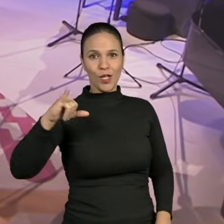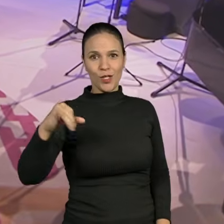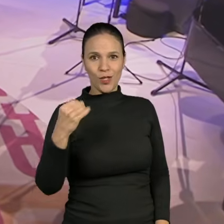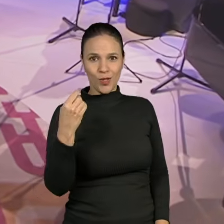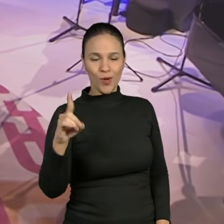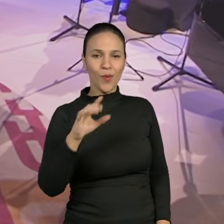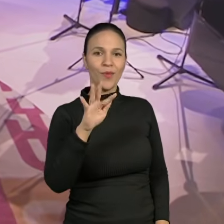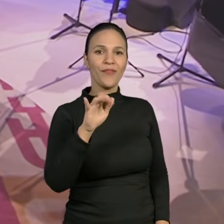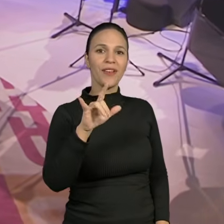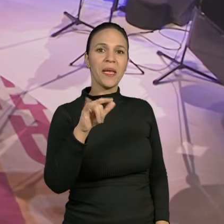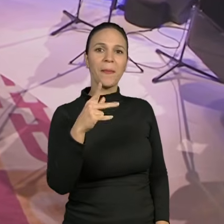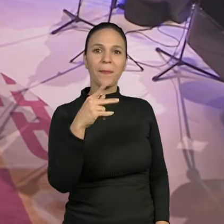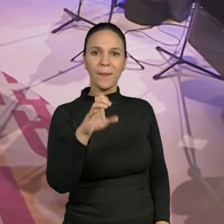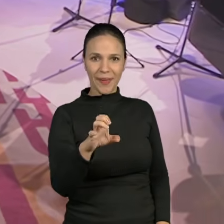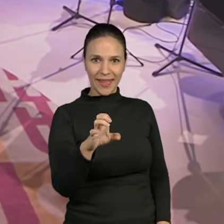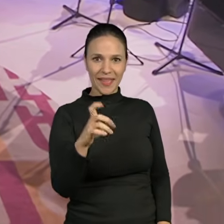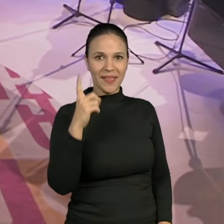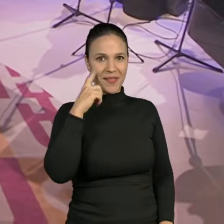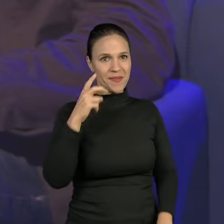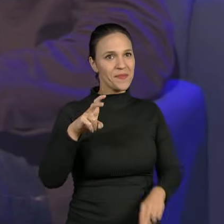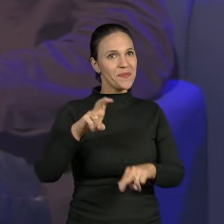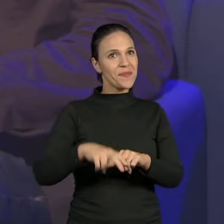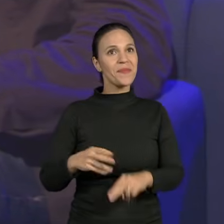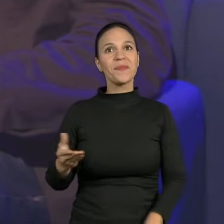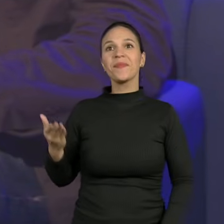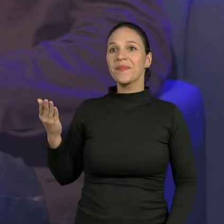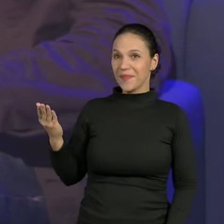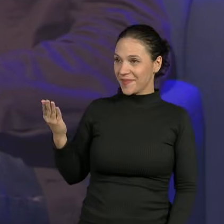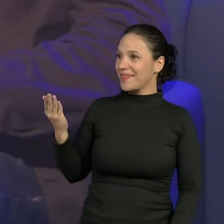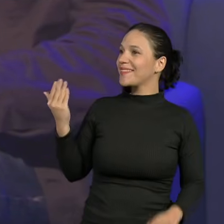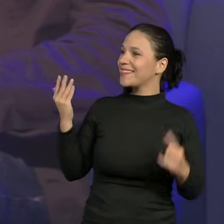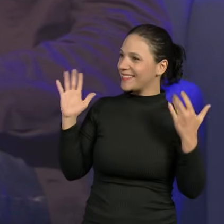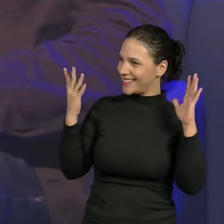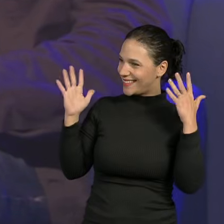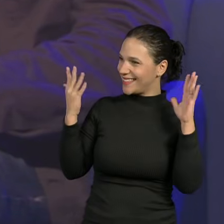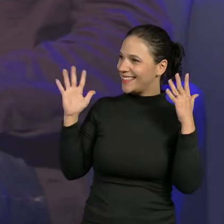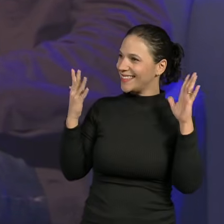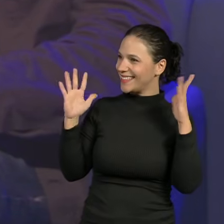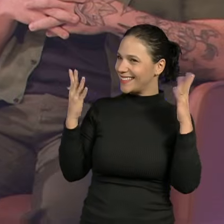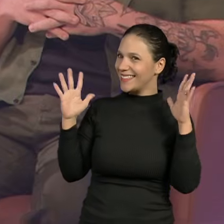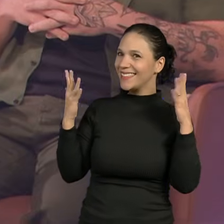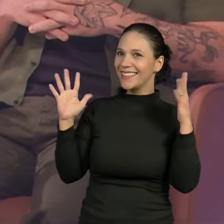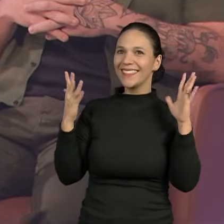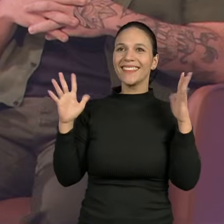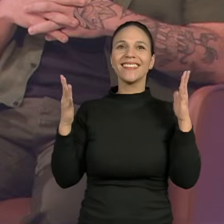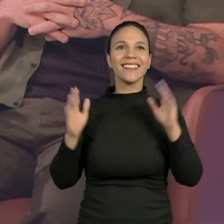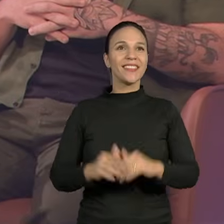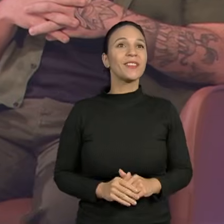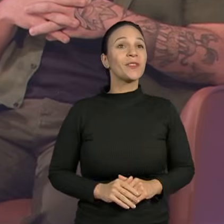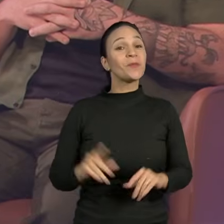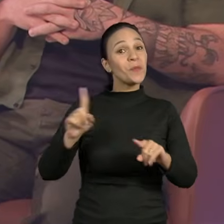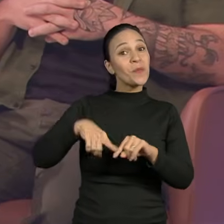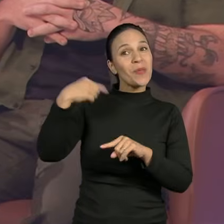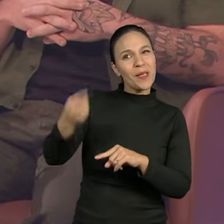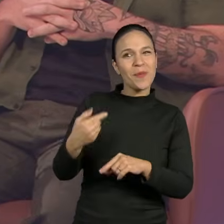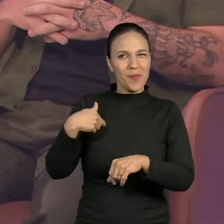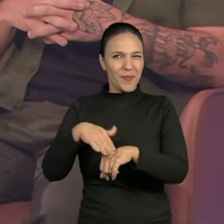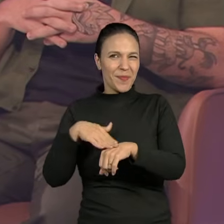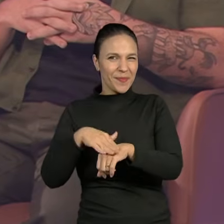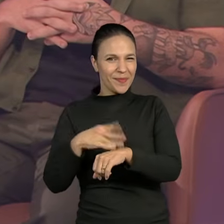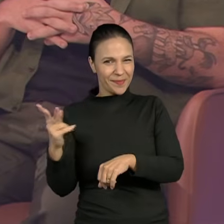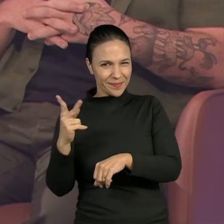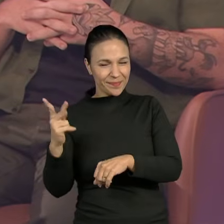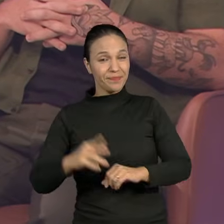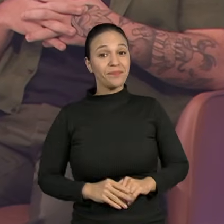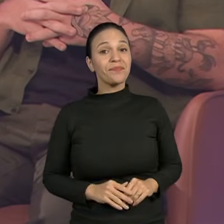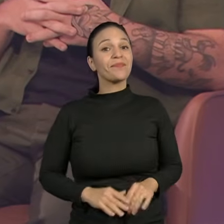Felipe. João e o Felipe ali. Vamos lá. Daqui a pouco eu vou falar um pouquinho com eles também, mas eu